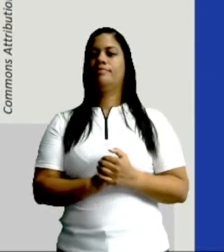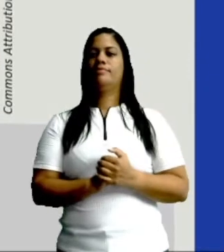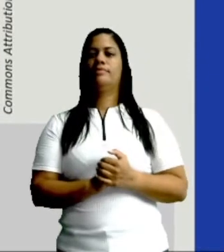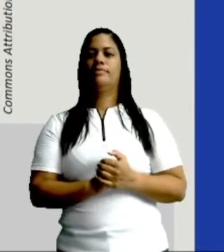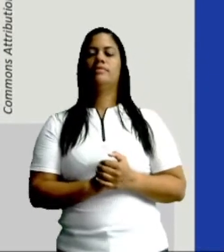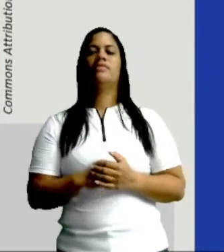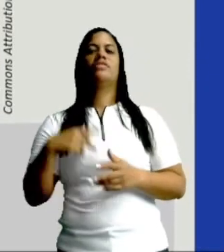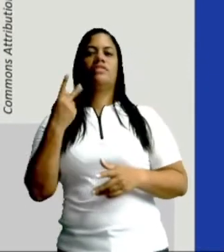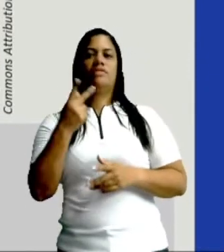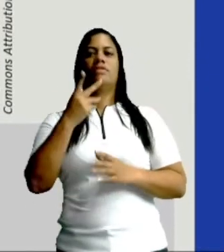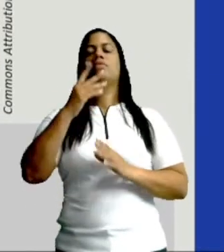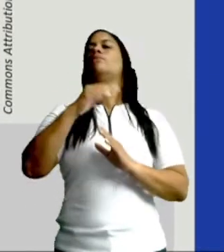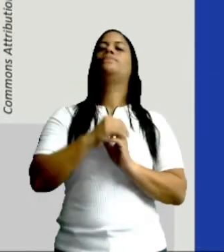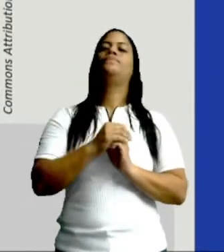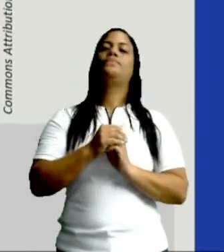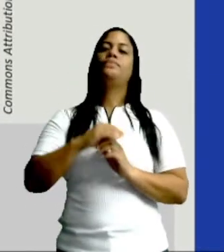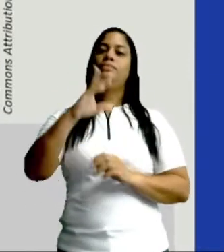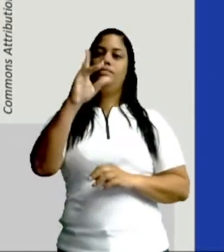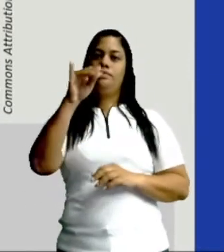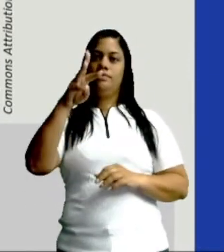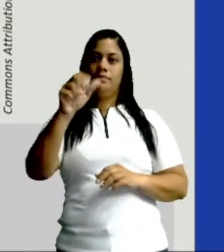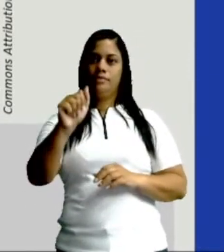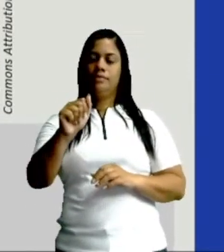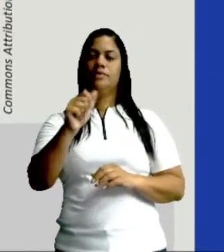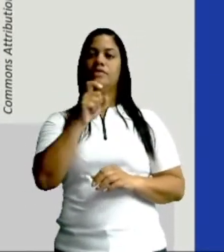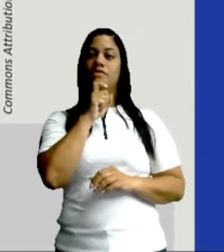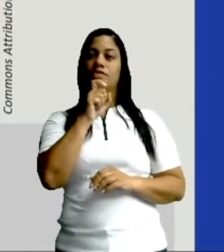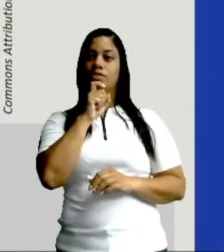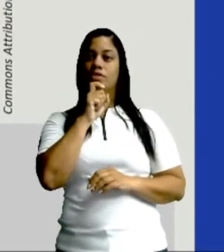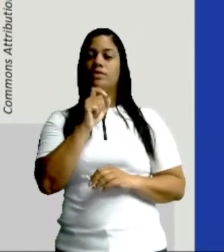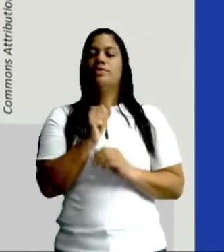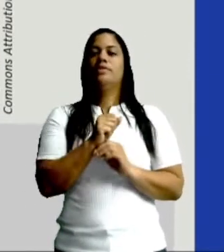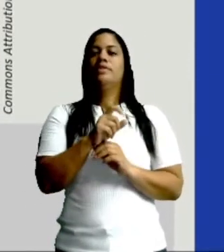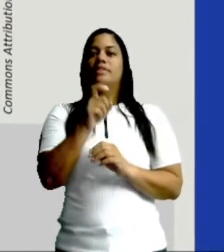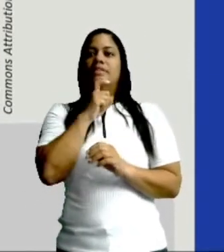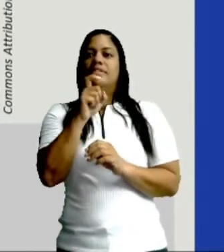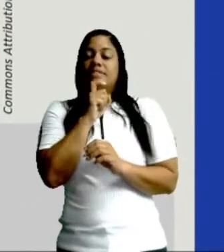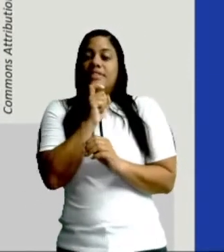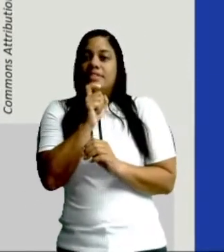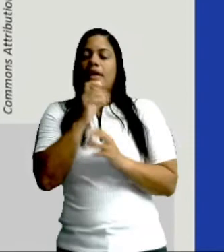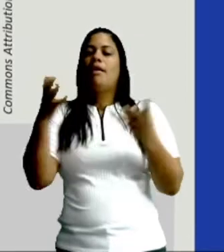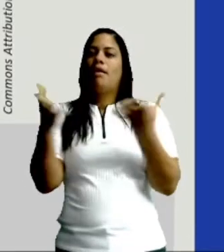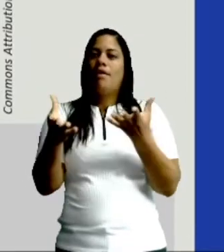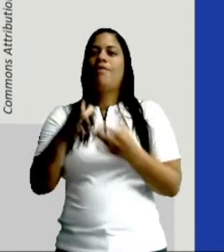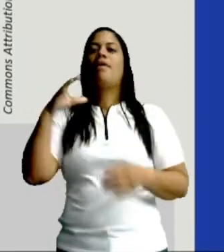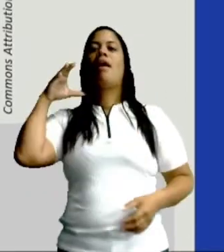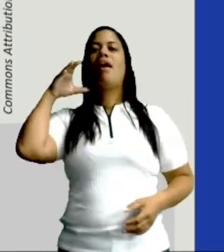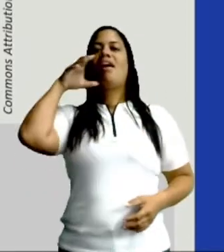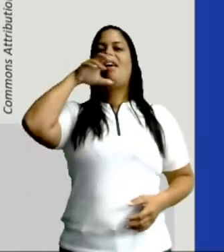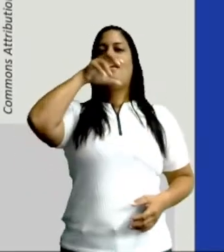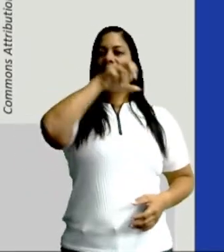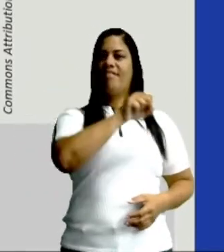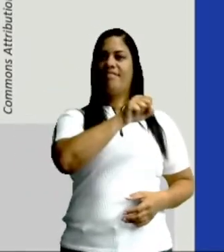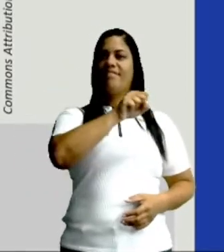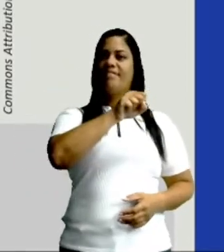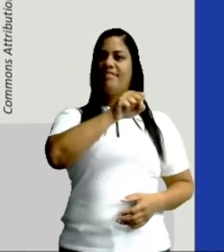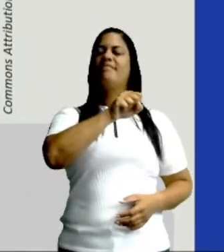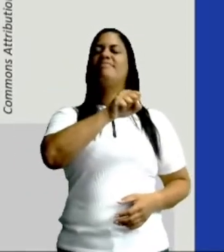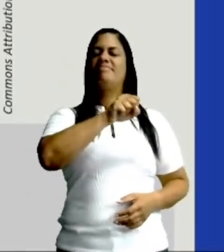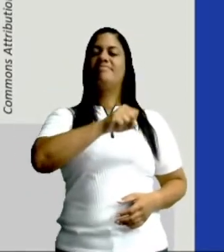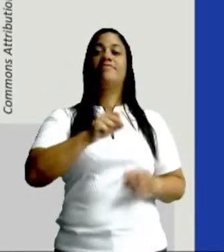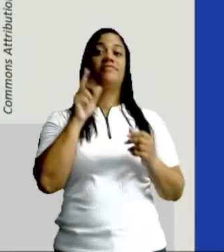Ó, a gente falou do clima frio e do clima de frio extremo. Vamos falar agora do clima quente. Ó, vocês vão